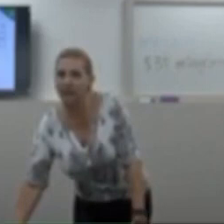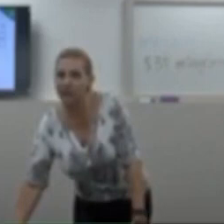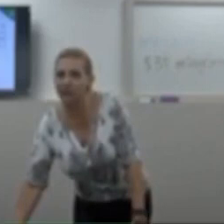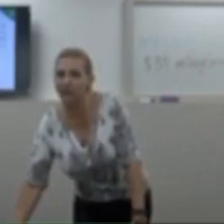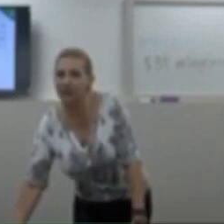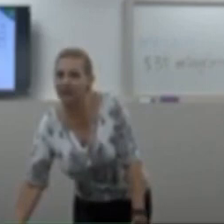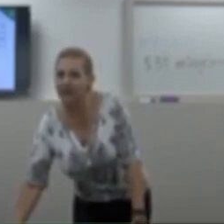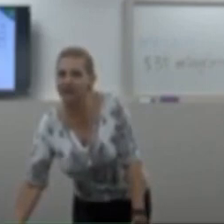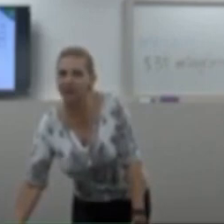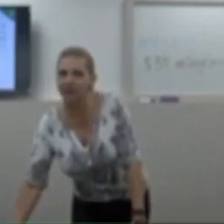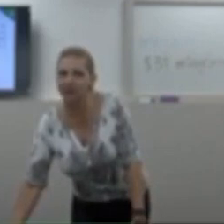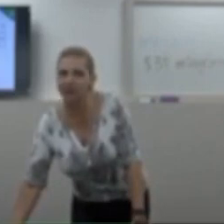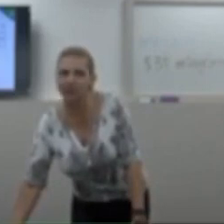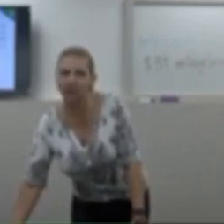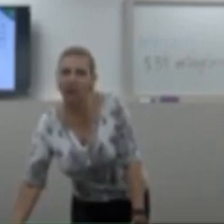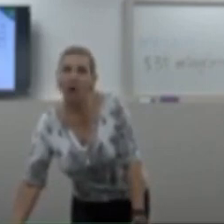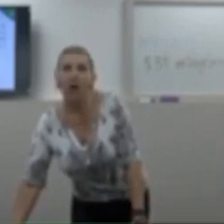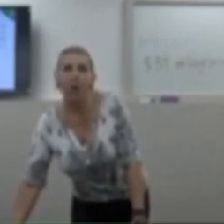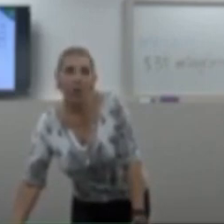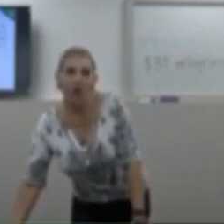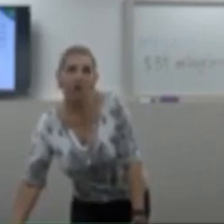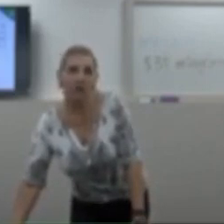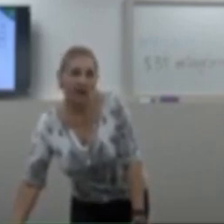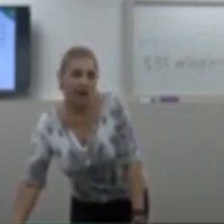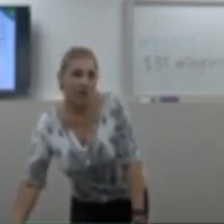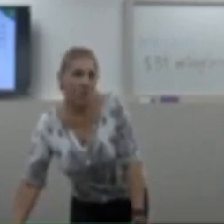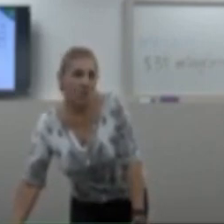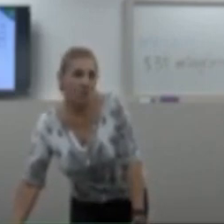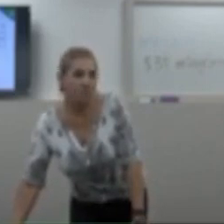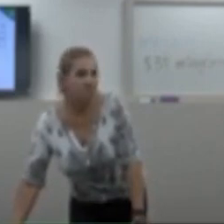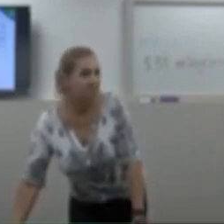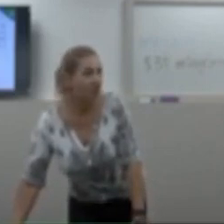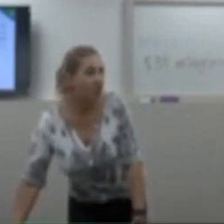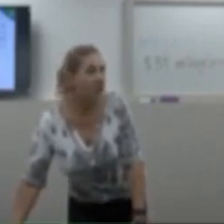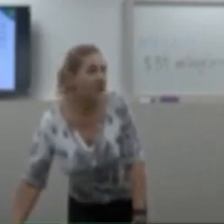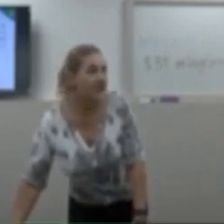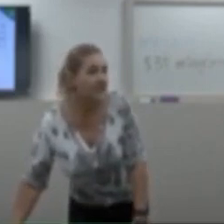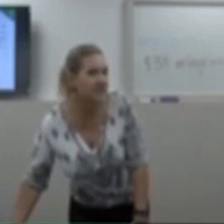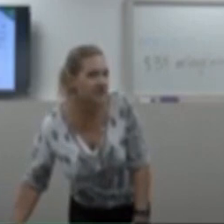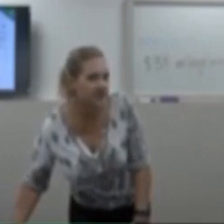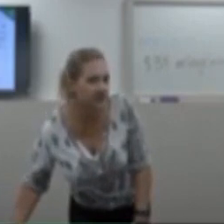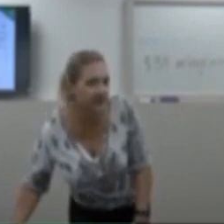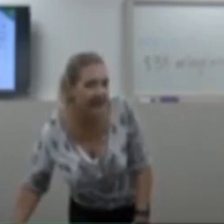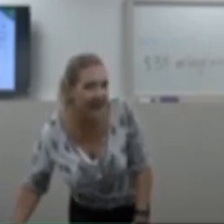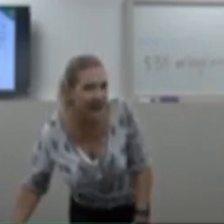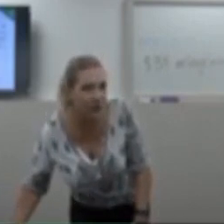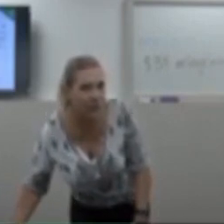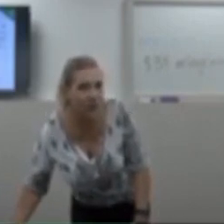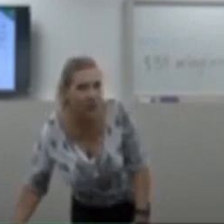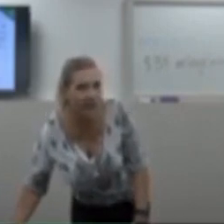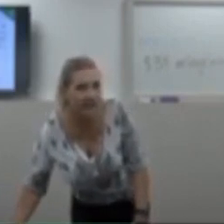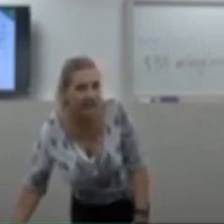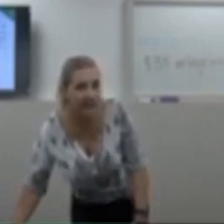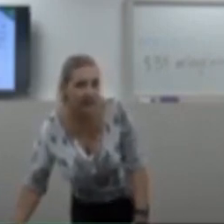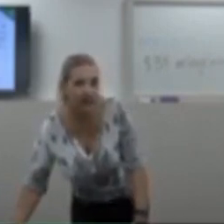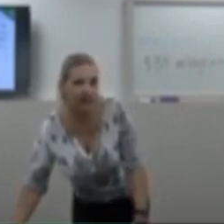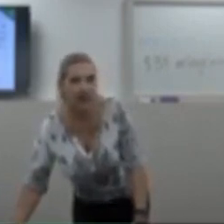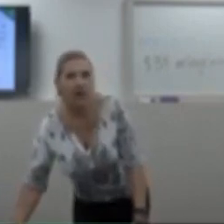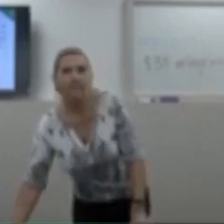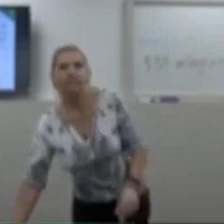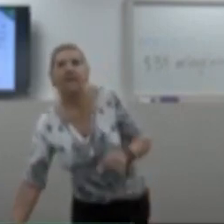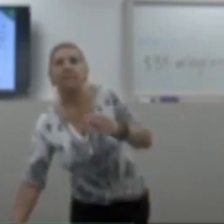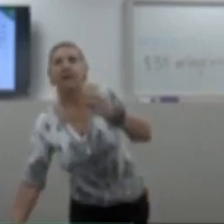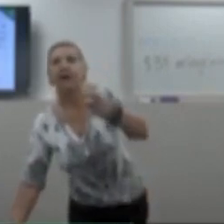aparecer multiplicativo? Vai aparecer coletivo? Ordinal, talvez lá no modo de